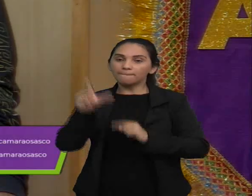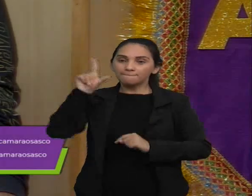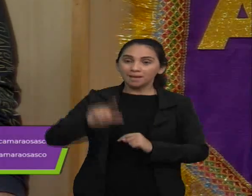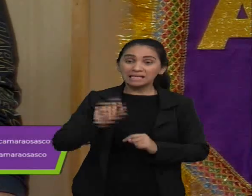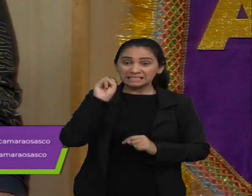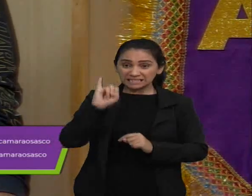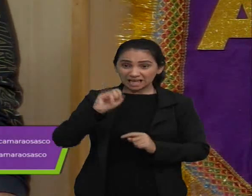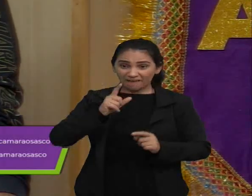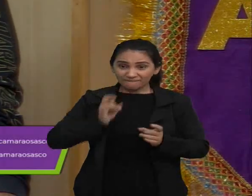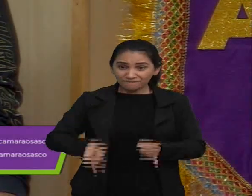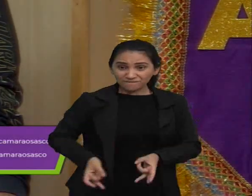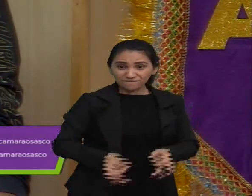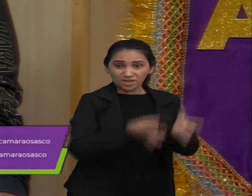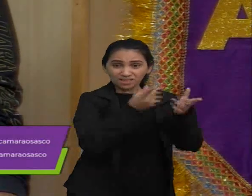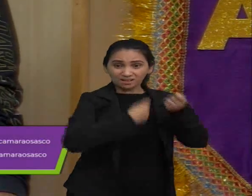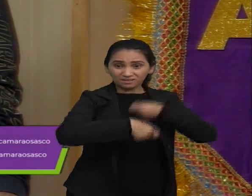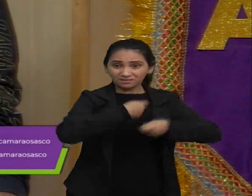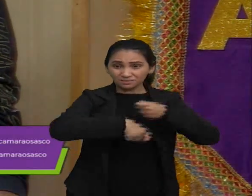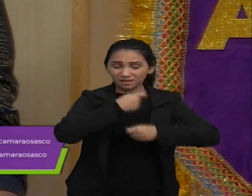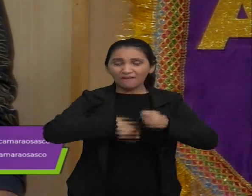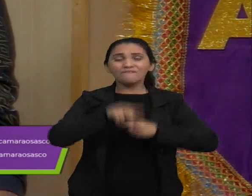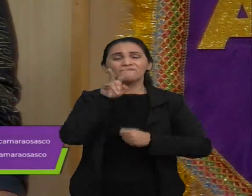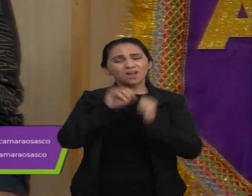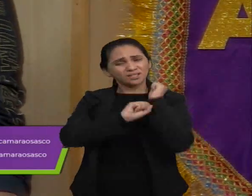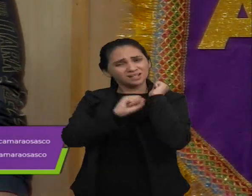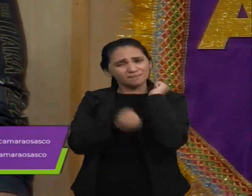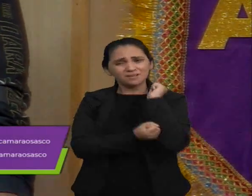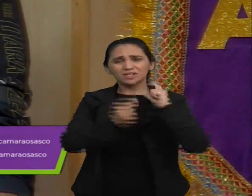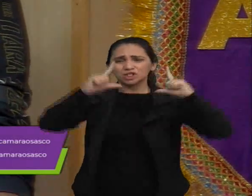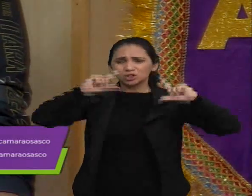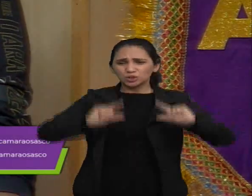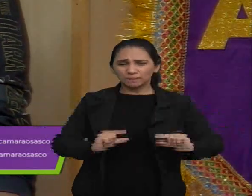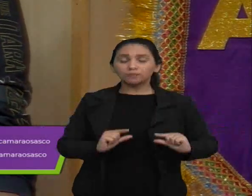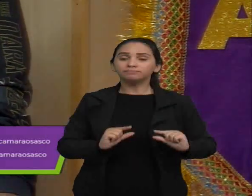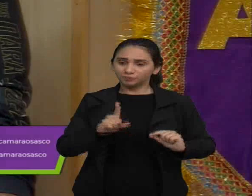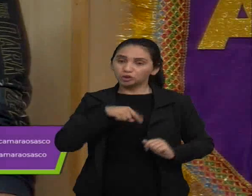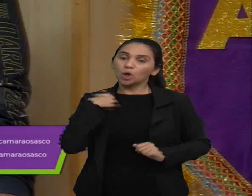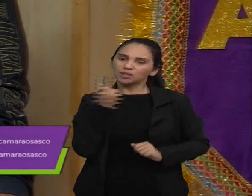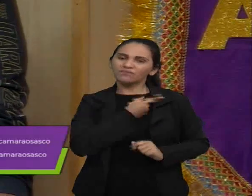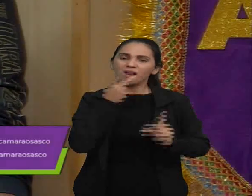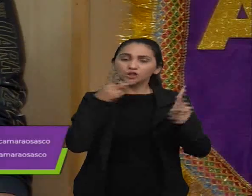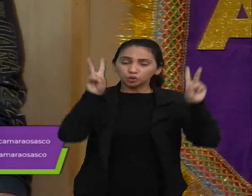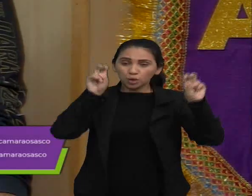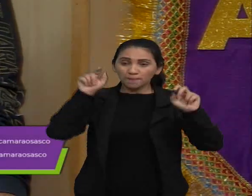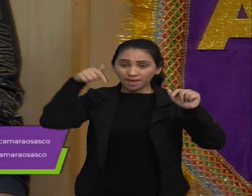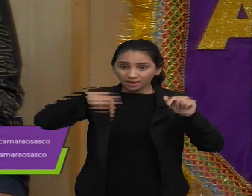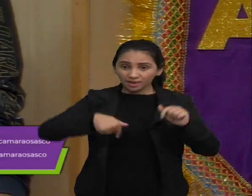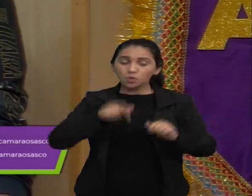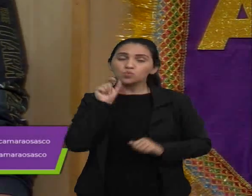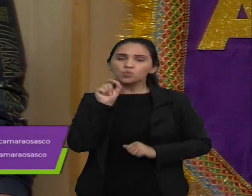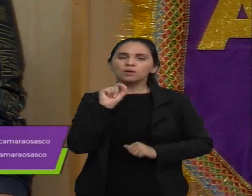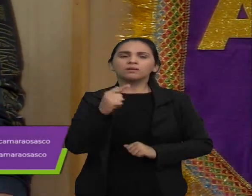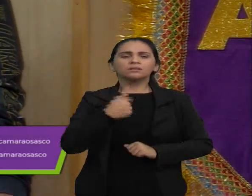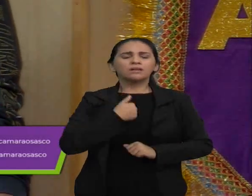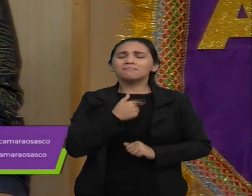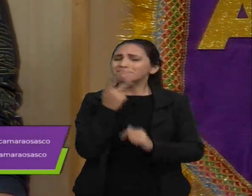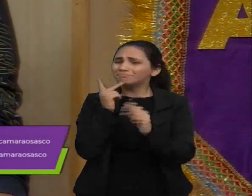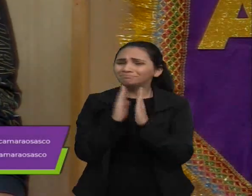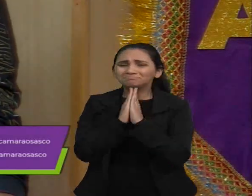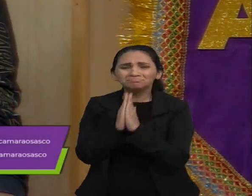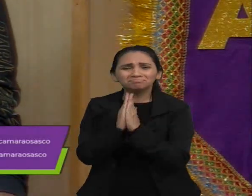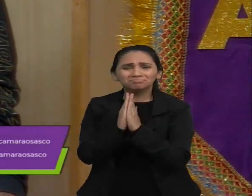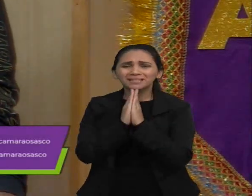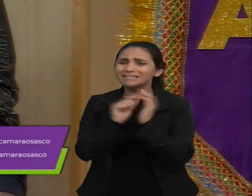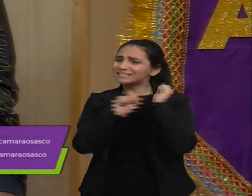vai acabar. Nós não temos dúvida disso. E aqui, para falar do nosso município, eu praticamente implorei